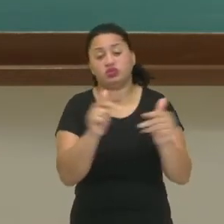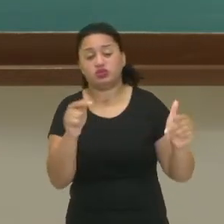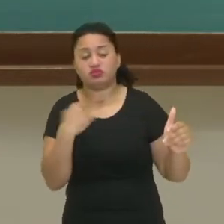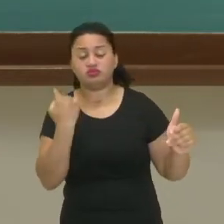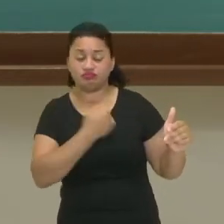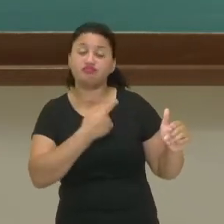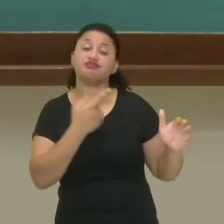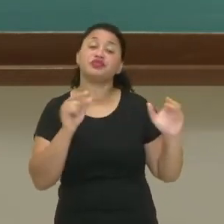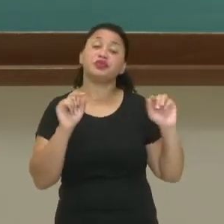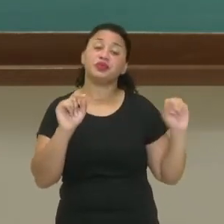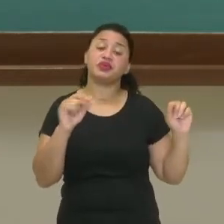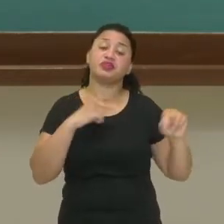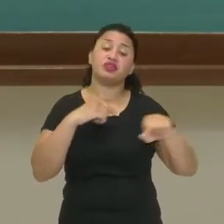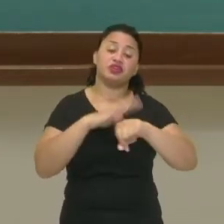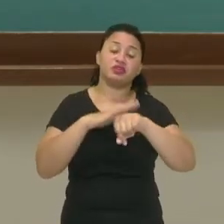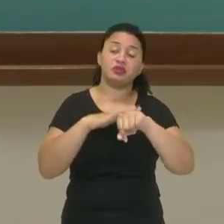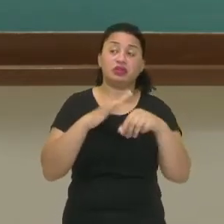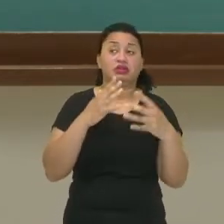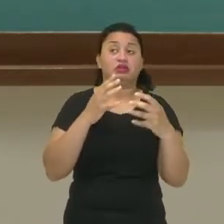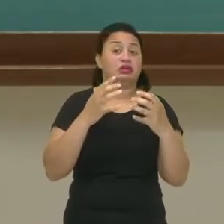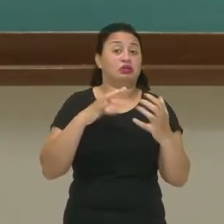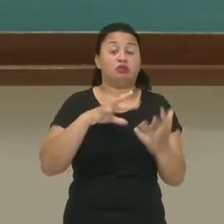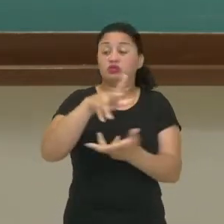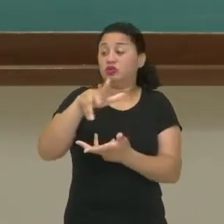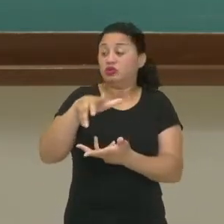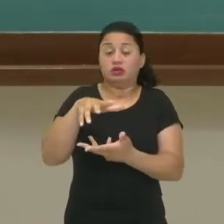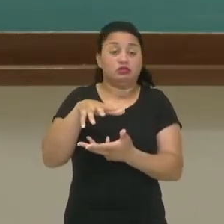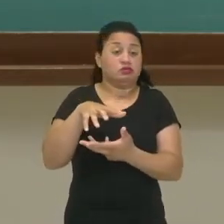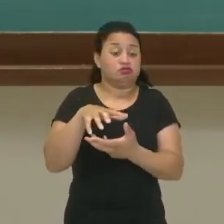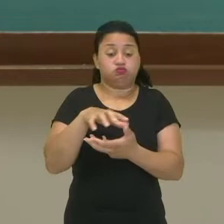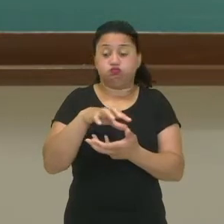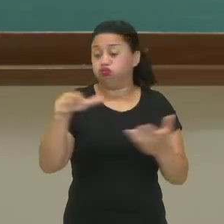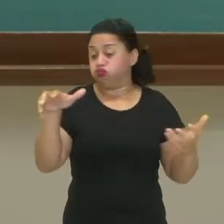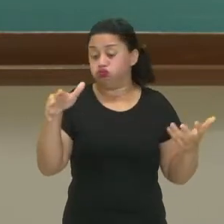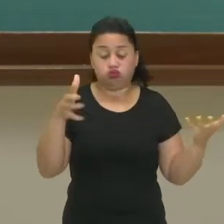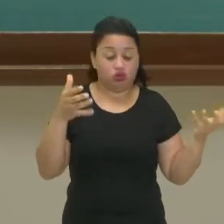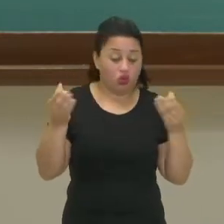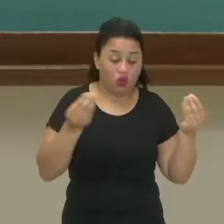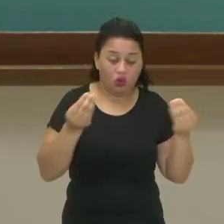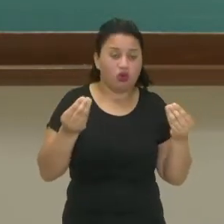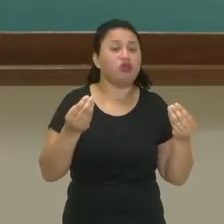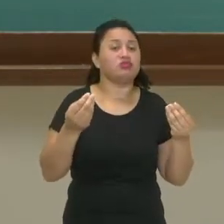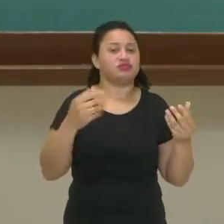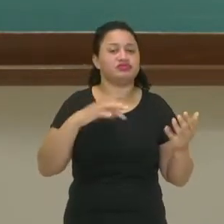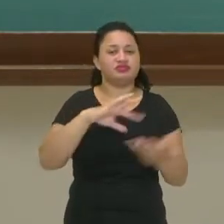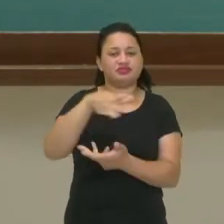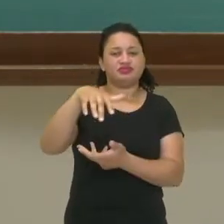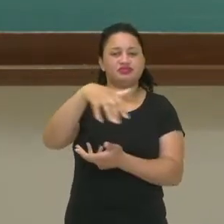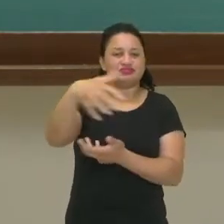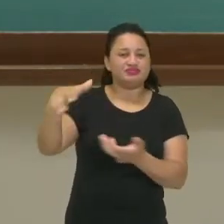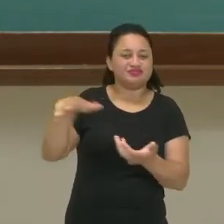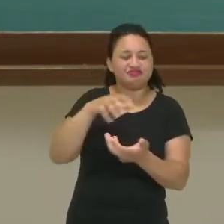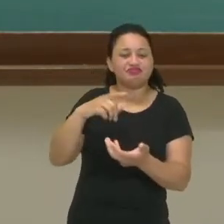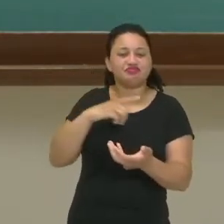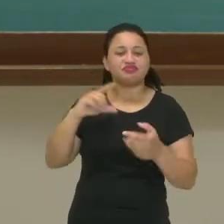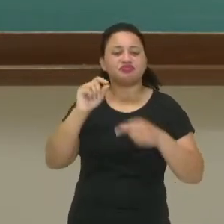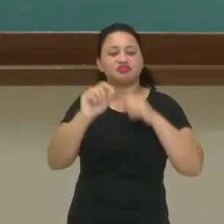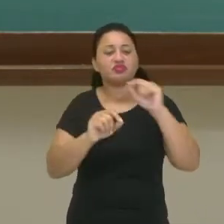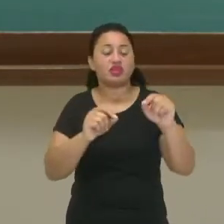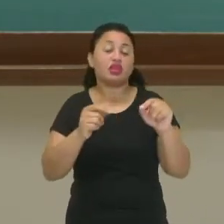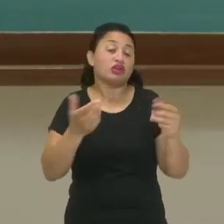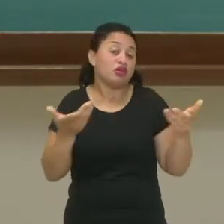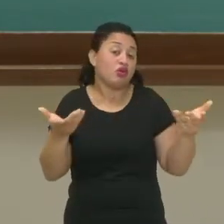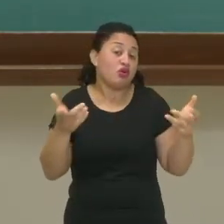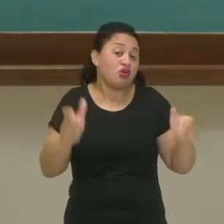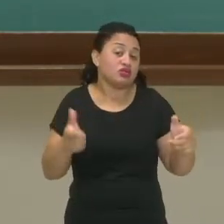vai colapsar o nosso mundo, né? Colapsar o nosso planeta, a nossa volta, que nós estamos onde a gente